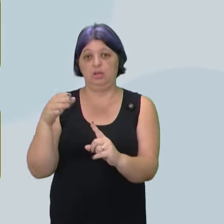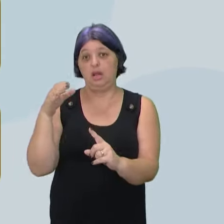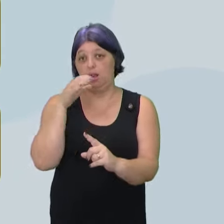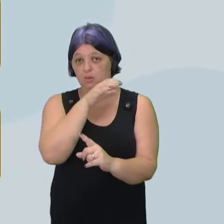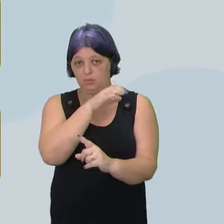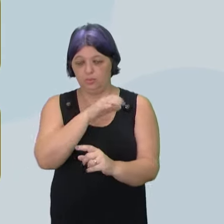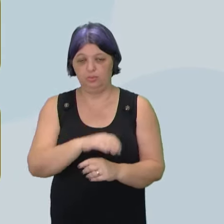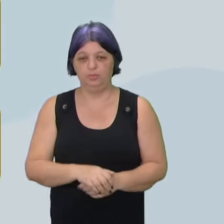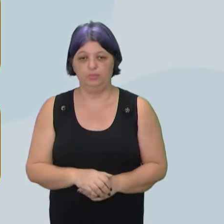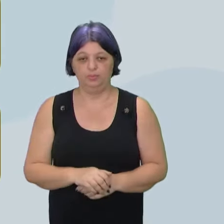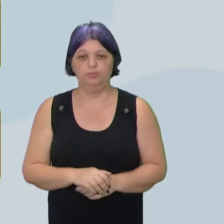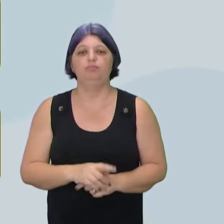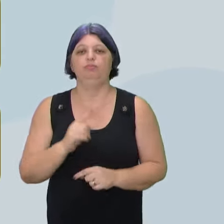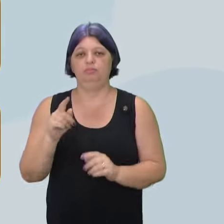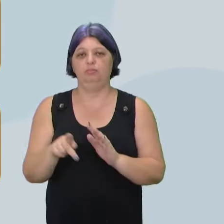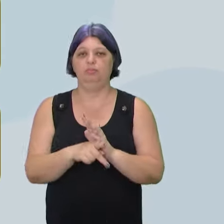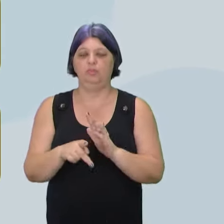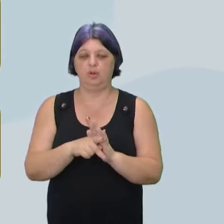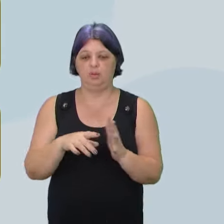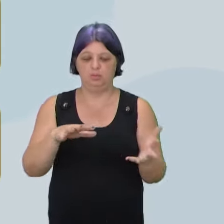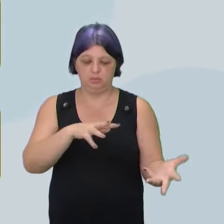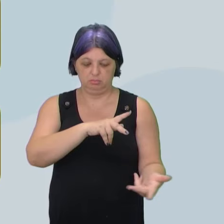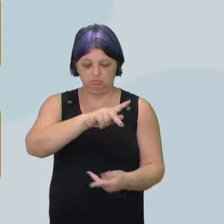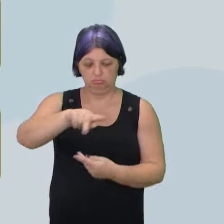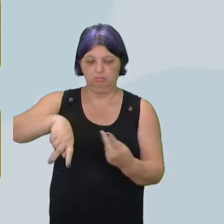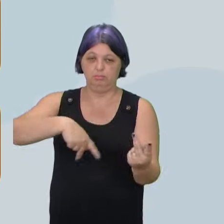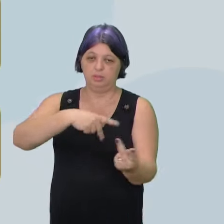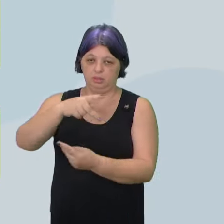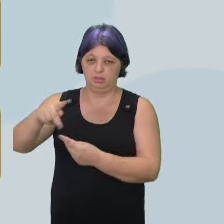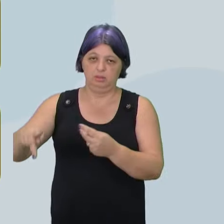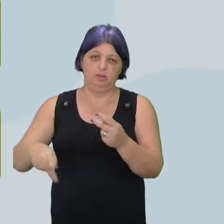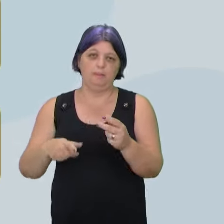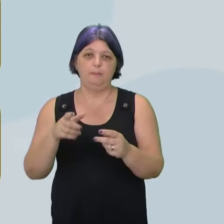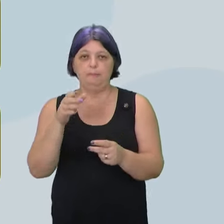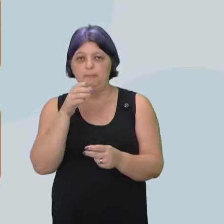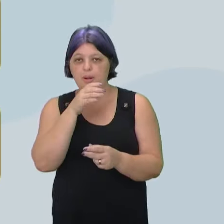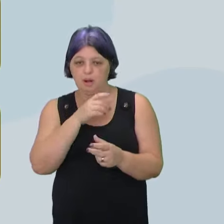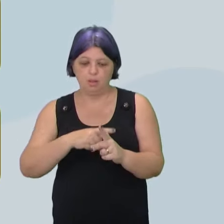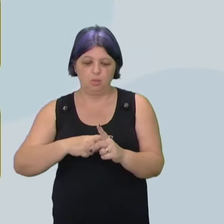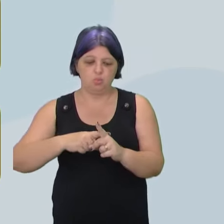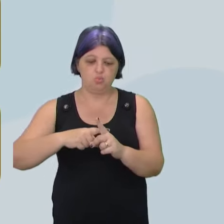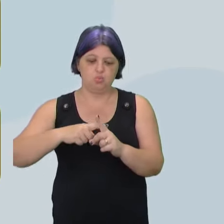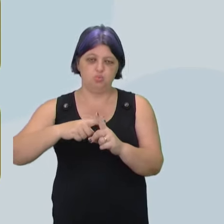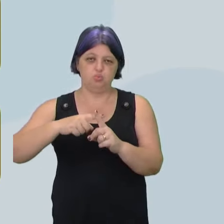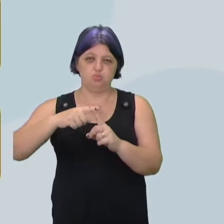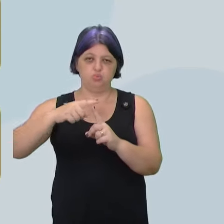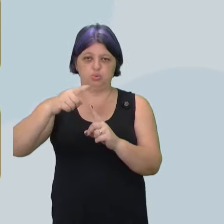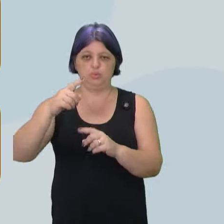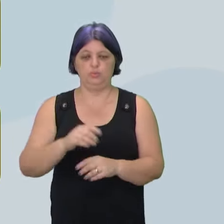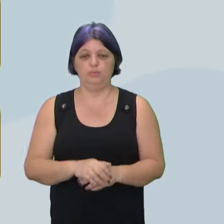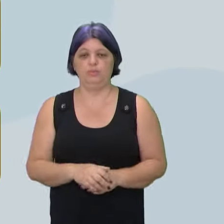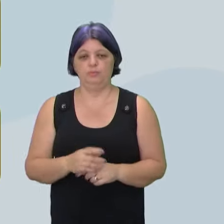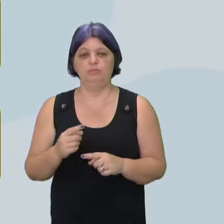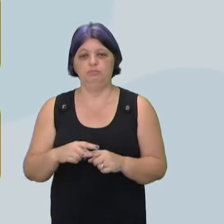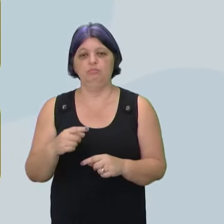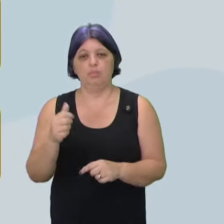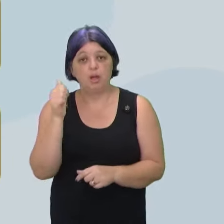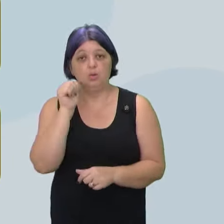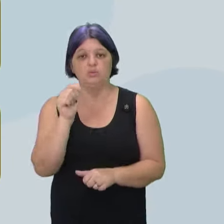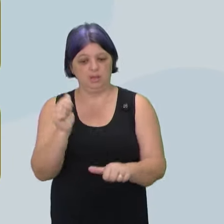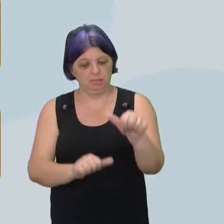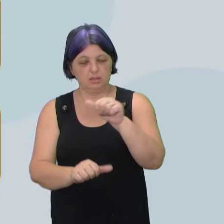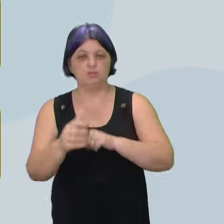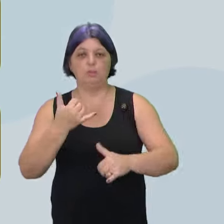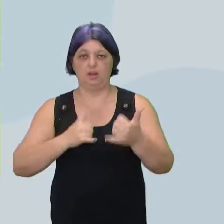que sai de dentro do planeta, é isso que a gente está querendo saber, se podemos usar esse calor aí para produzir eletricidade, tá